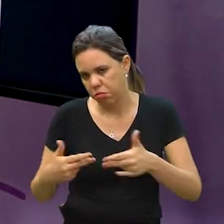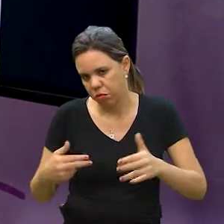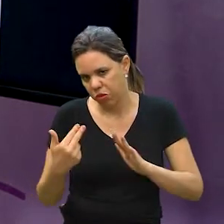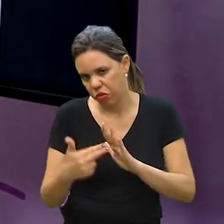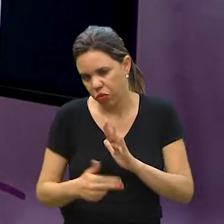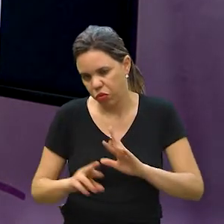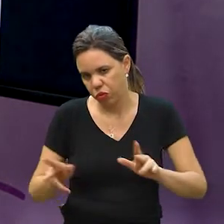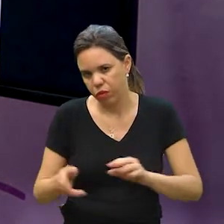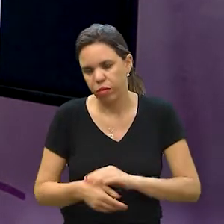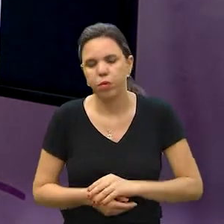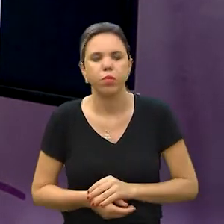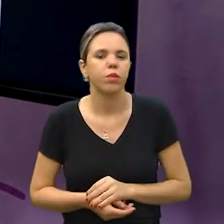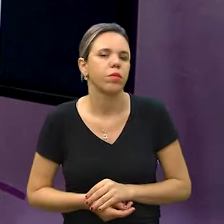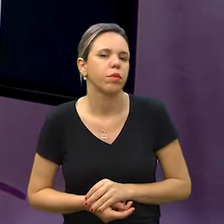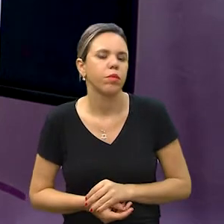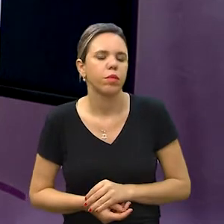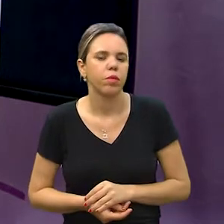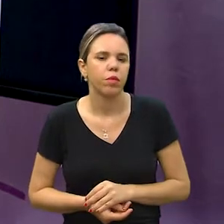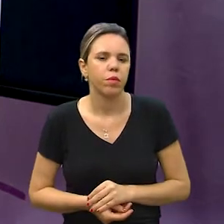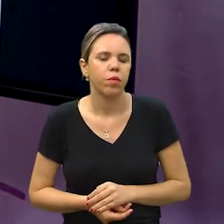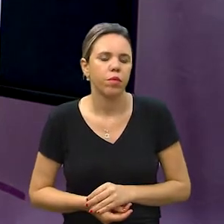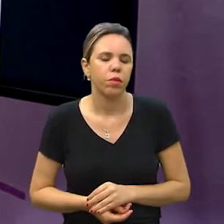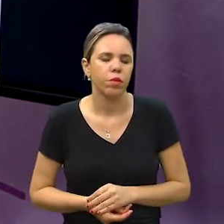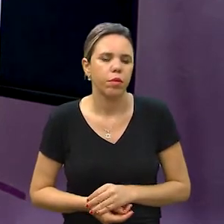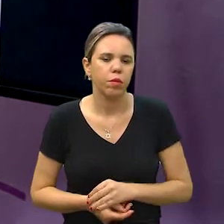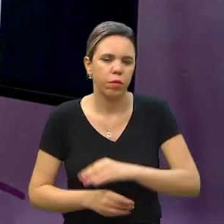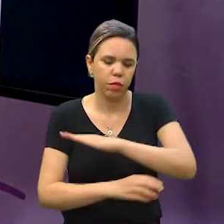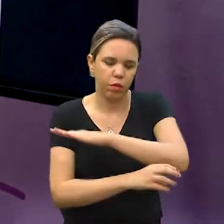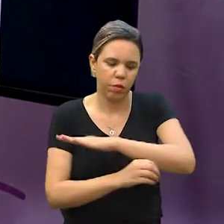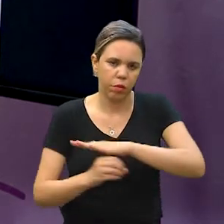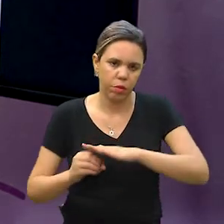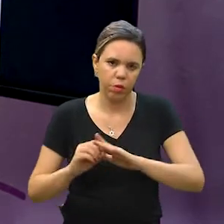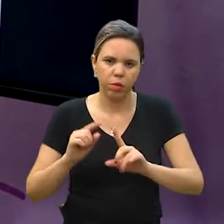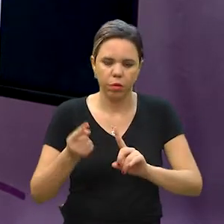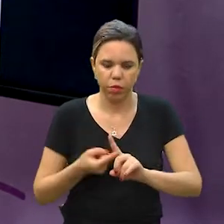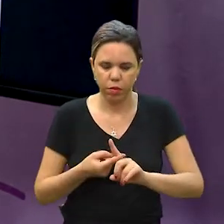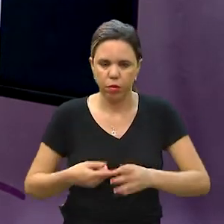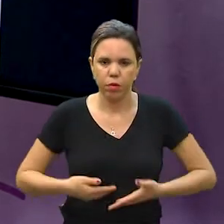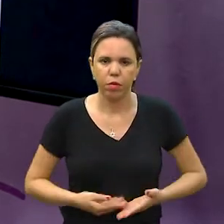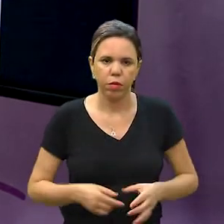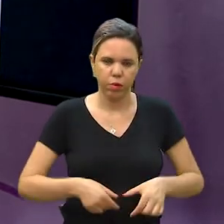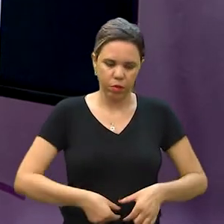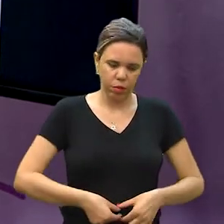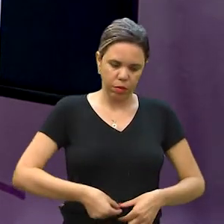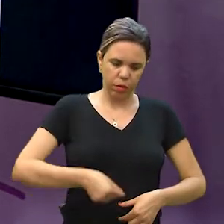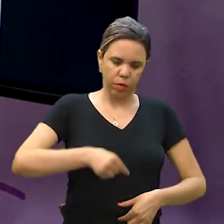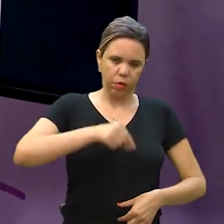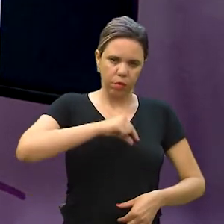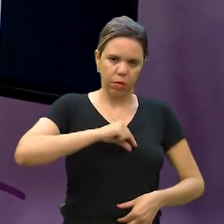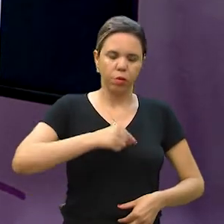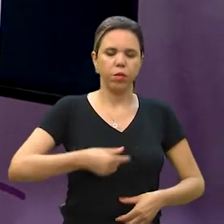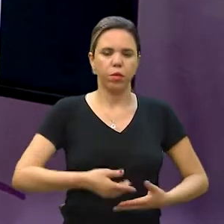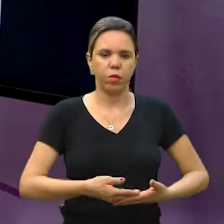hemorroidária. É isso? Hemorroidária. Hemorroidária, Isso. trombose na placenta, trombose no cordão umbilical,